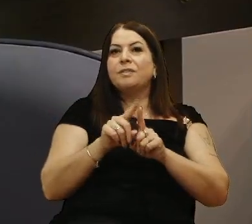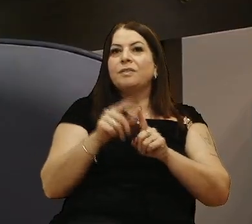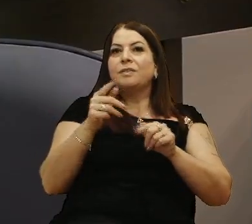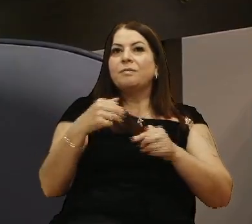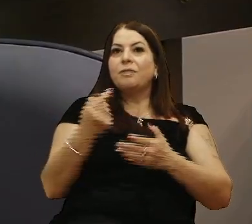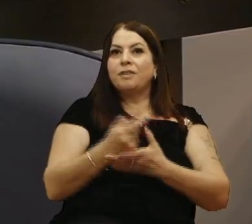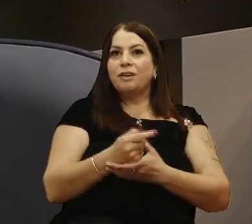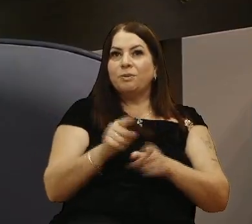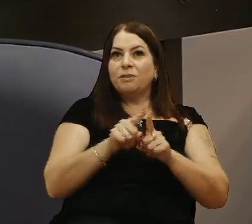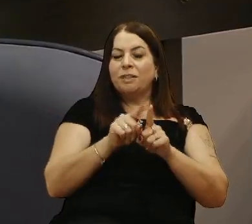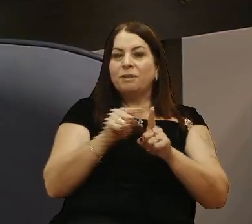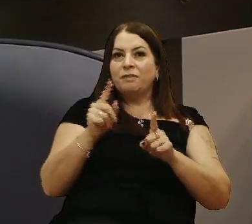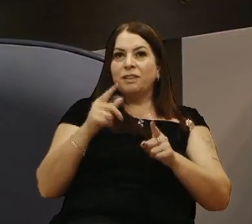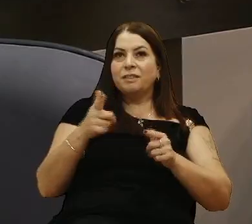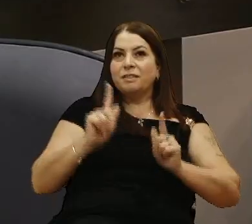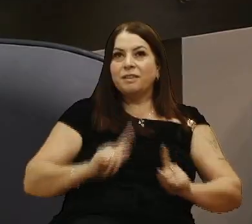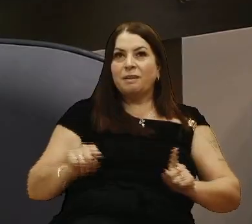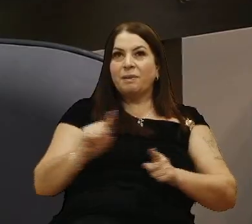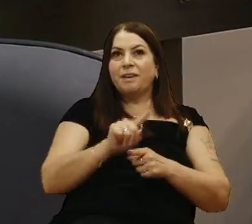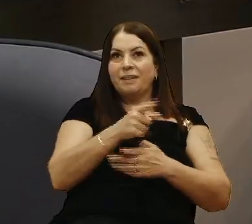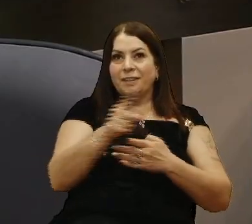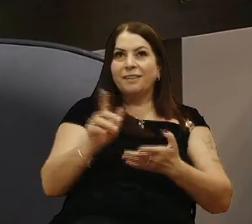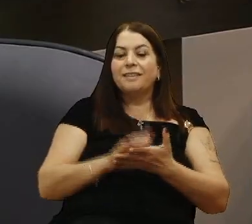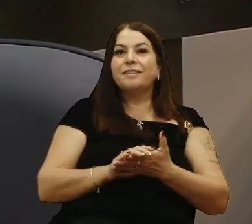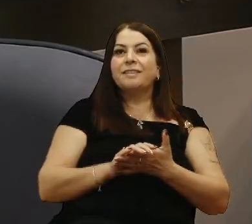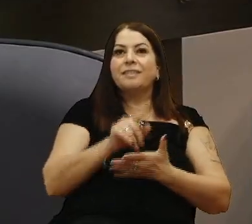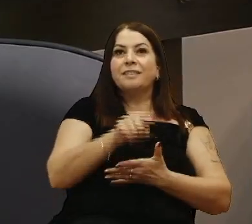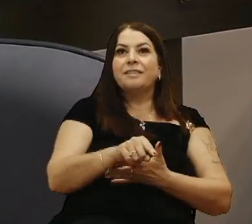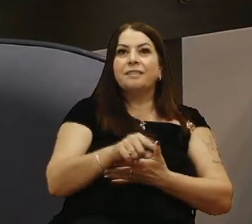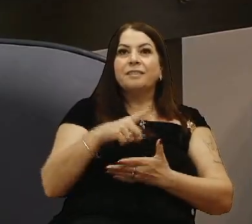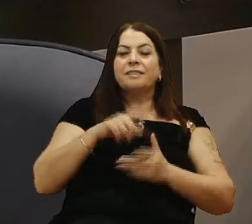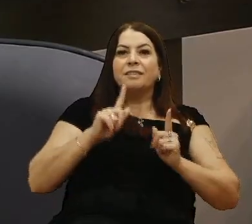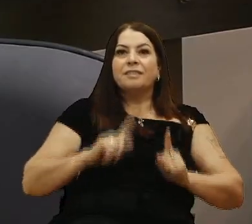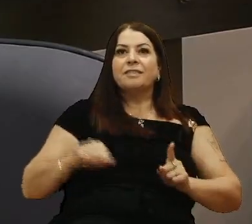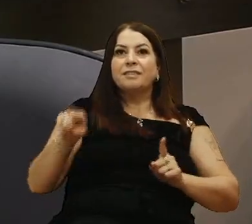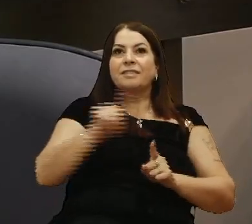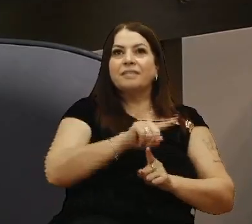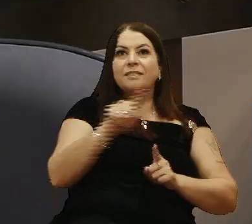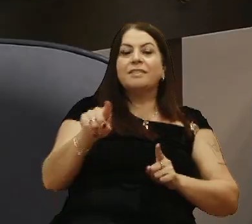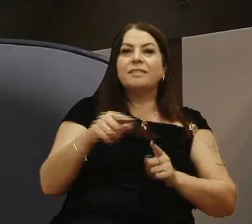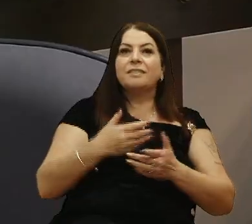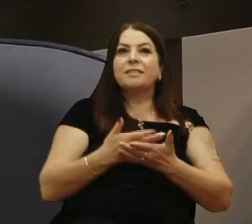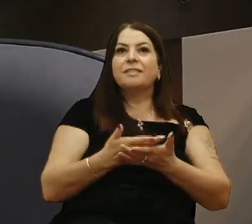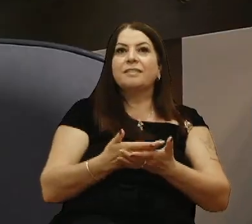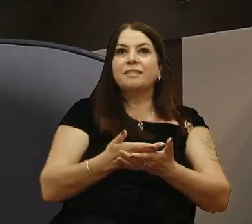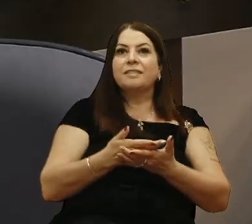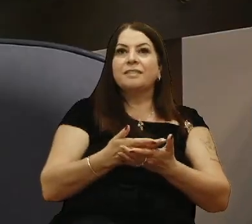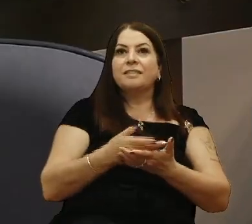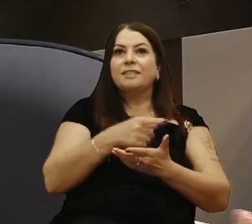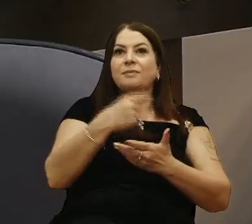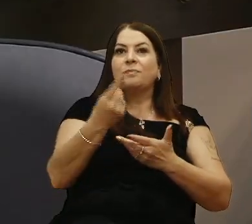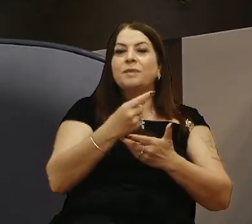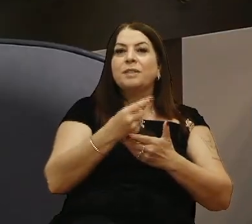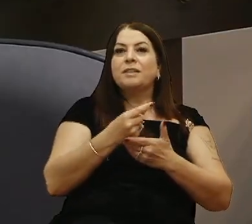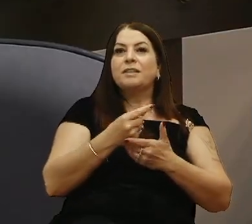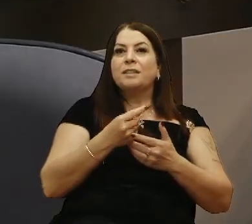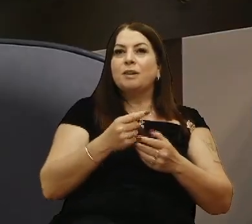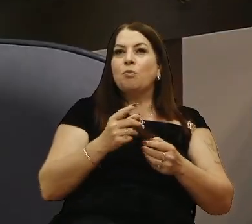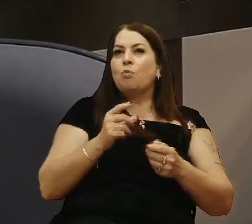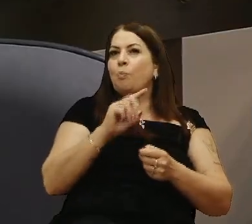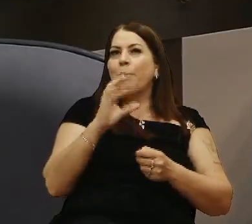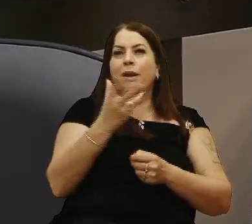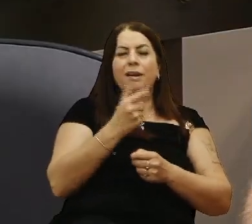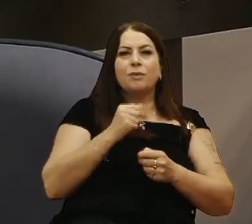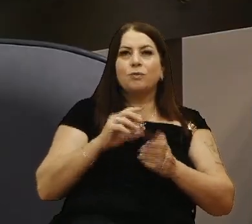infelizmente. Sem gestão, não tem pessoa à frente da Prefeitura para ter gestão e ímpeto para tocar as coisas, porque se amarraram em 1 milhão de partidos para